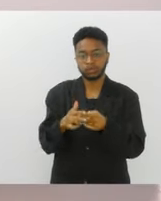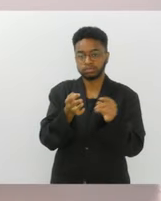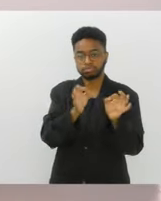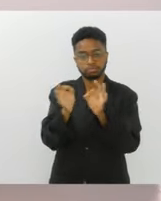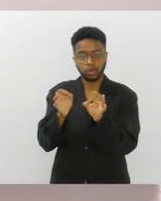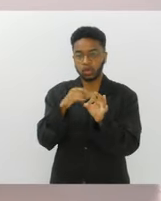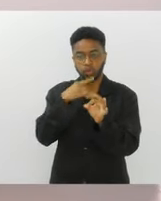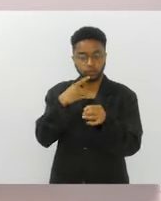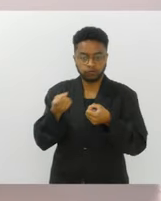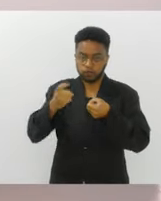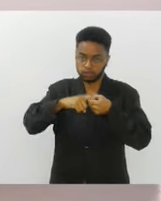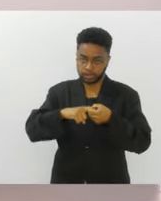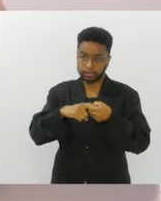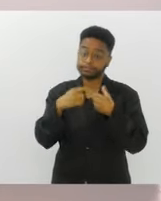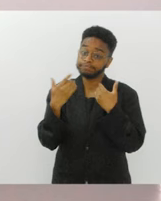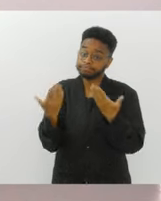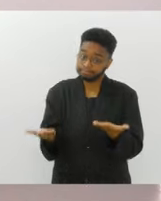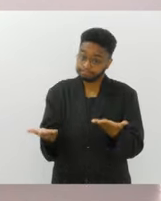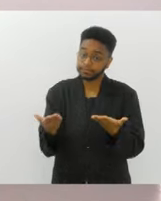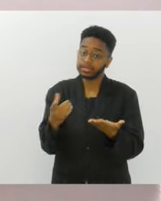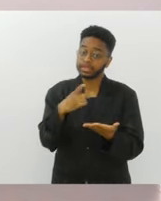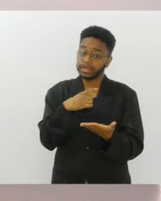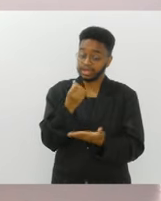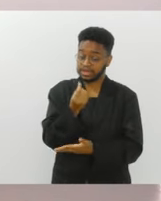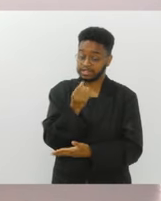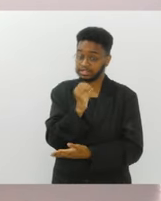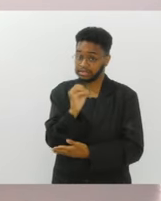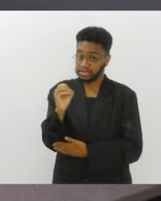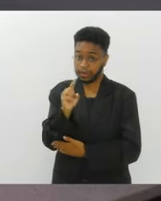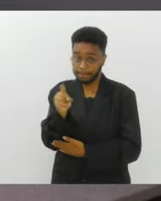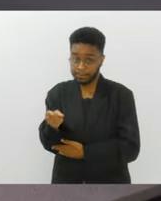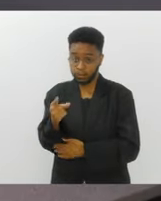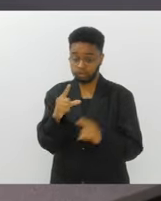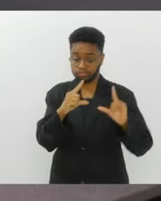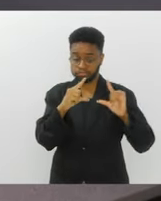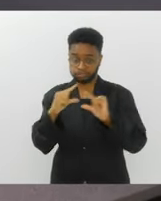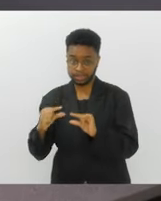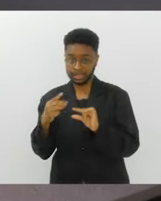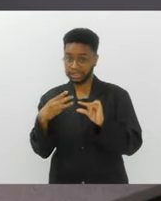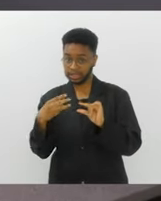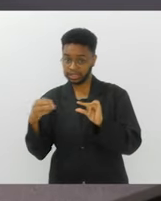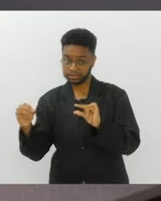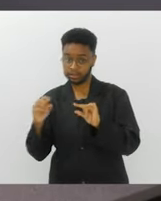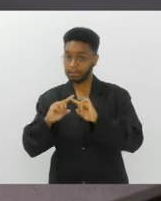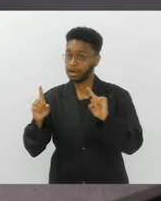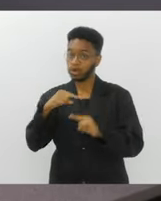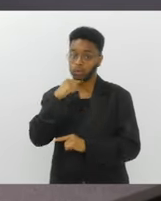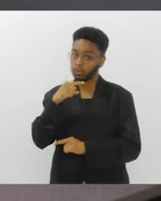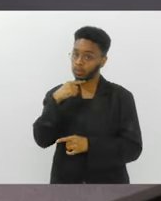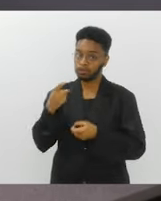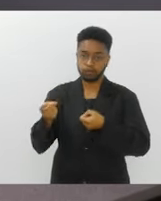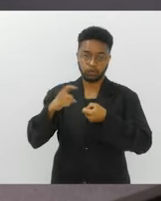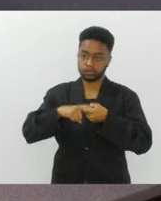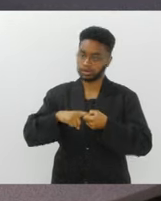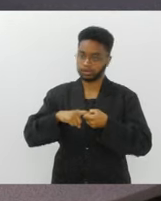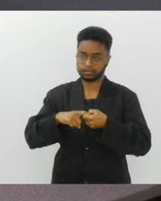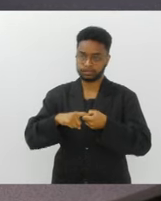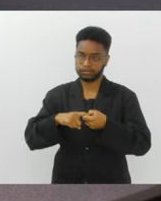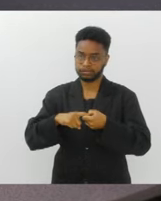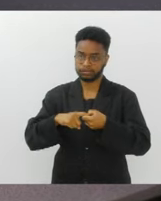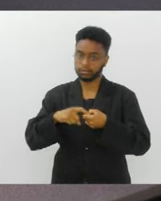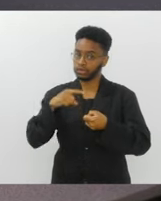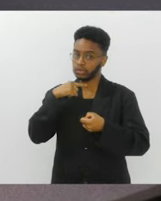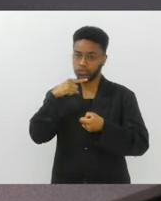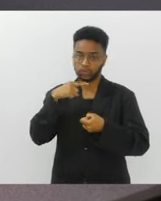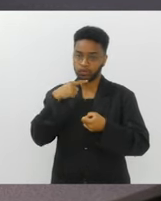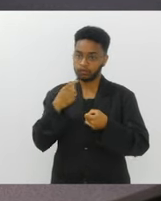retoma. Entendeu? Então a gente sai de 600 mil passageiros, cai para 300, e a gente não consegue retomar o número de